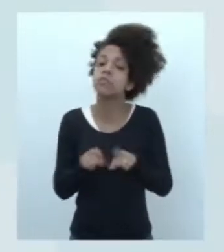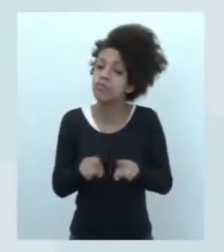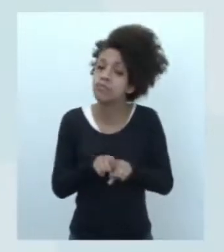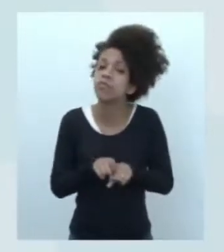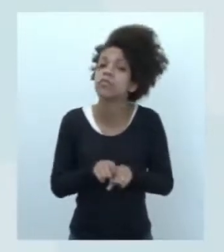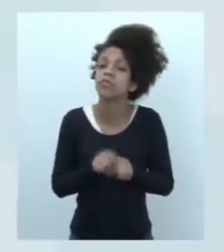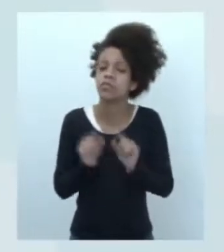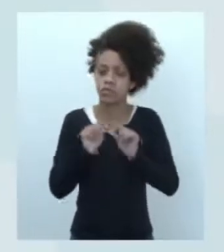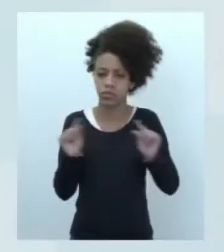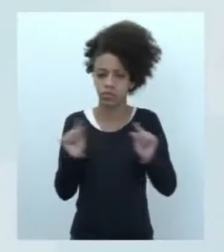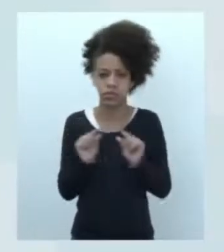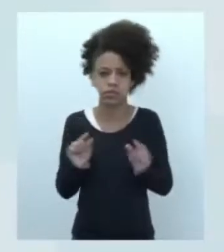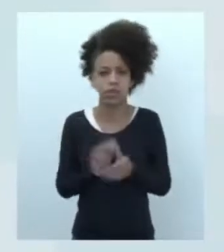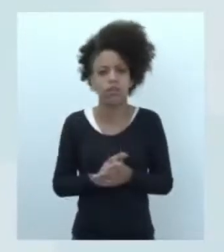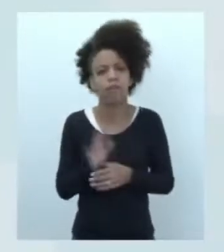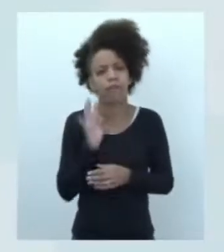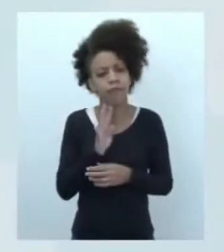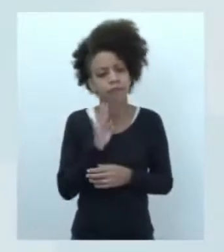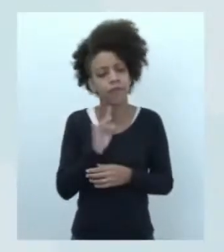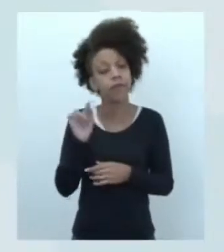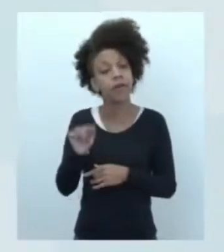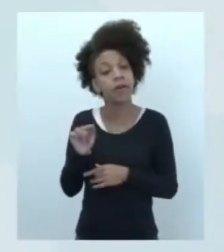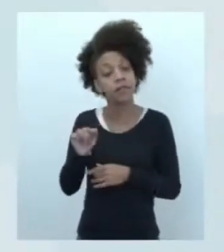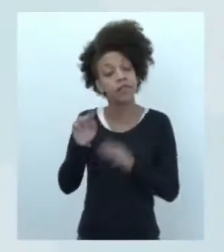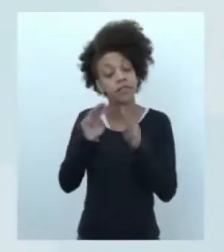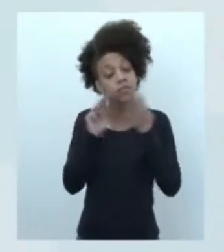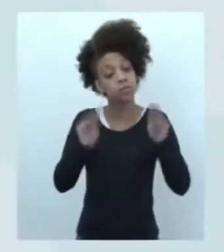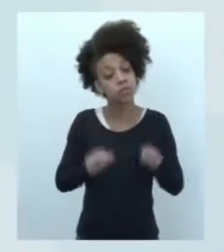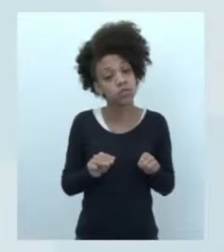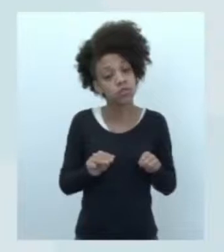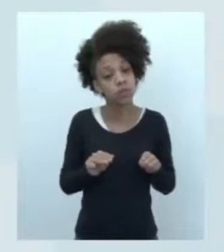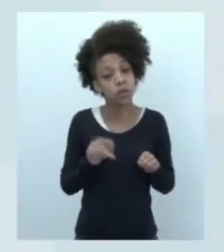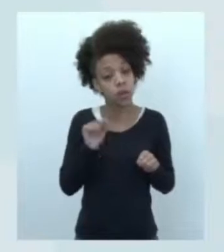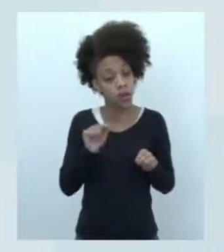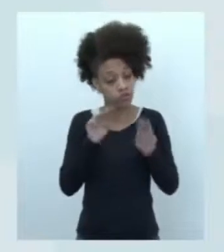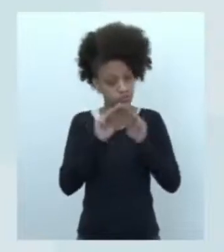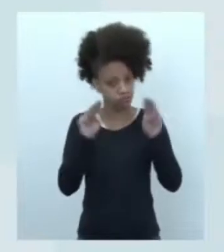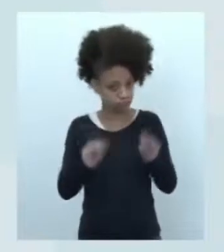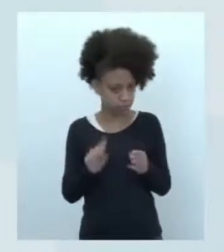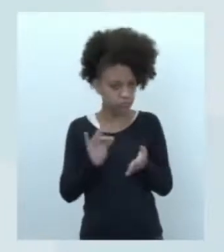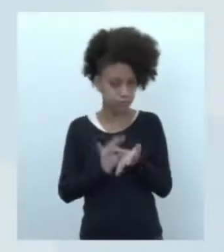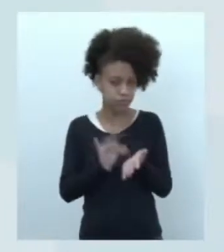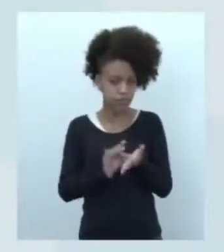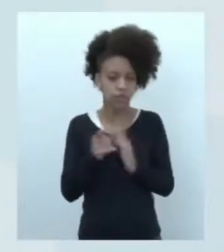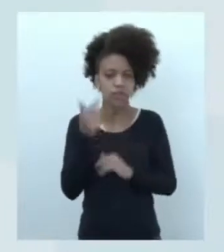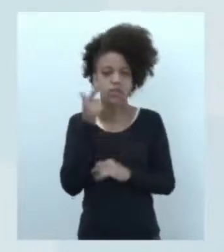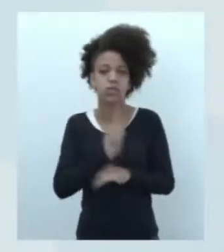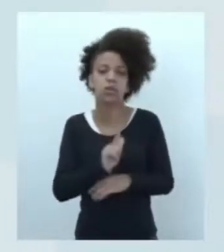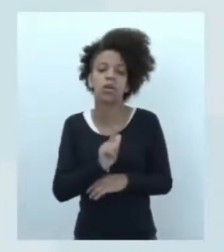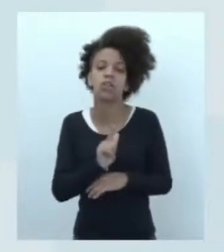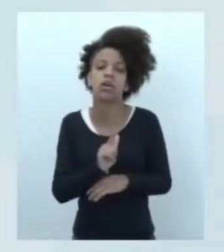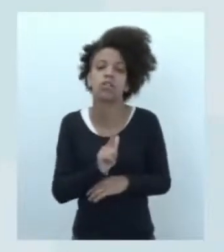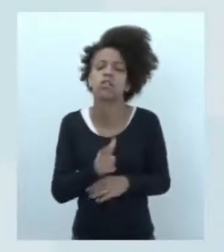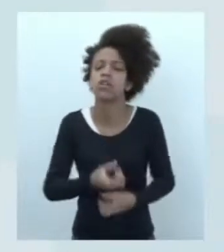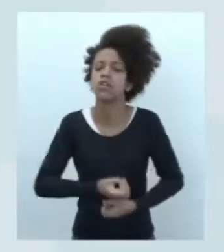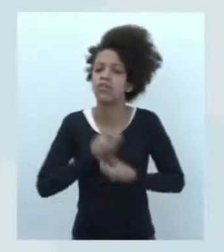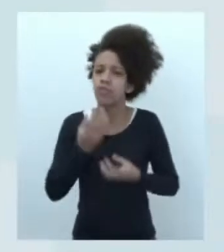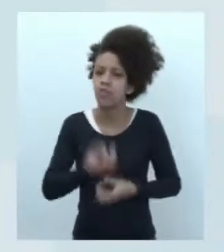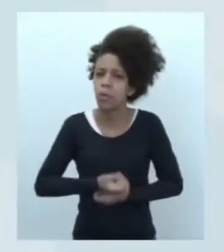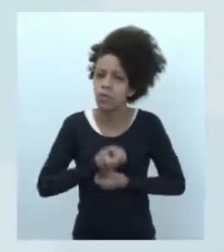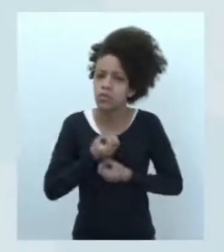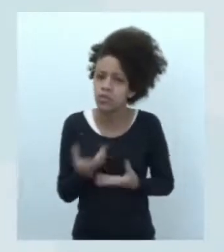pelo endereço. É super bacana. Nesse museu, nessa página do museu, na verdade, vocês conseguem ter